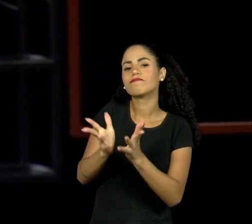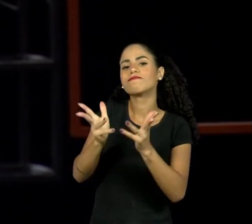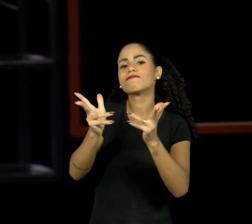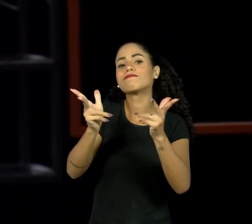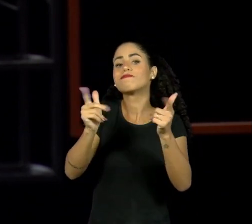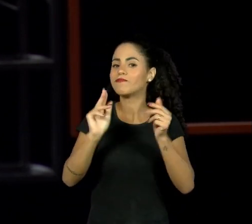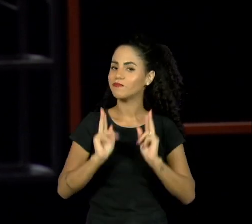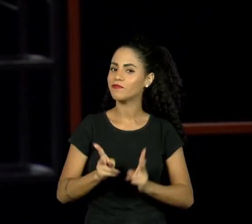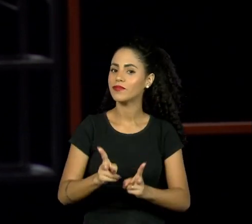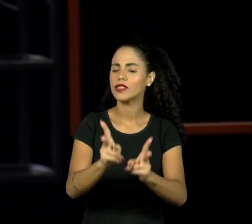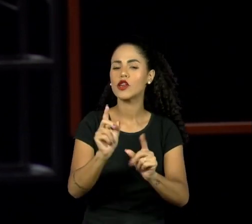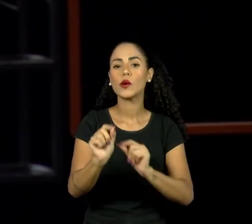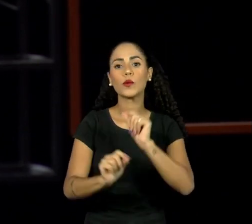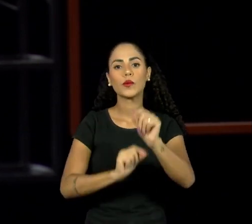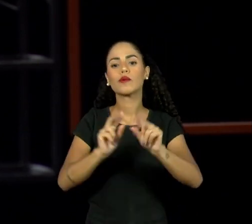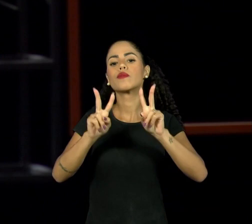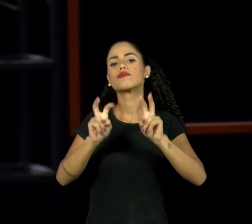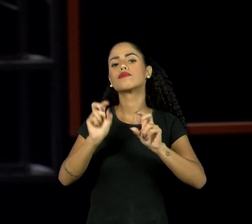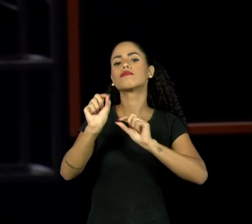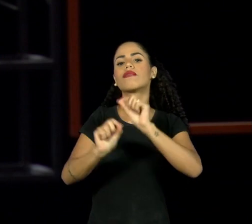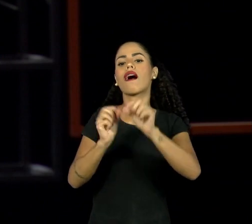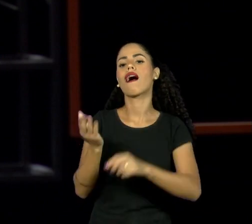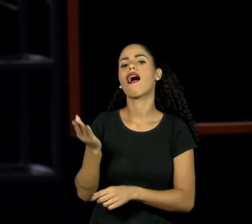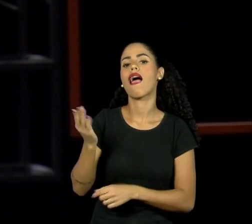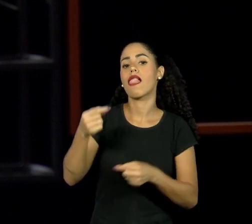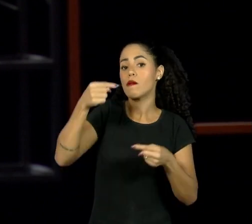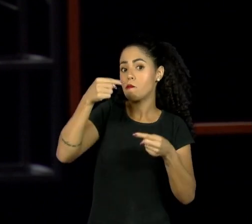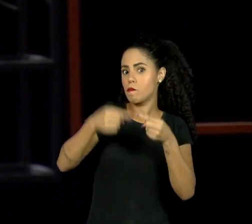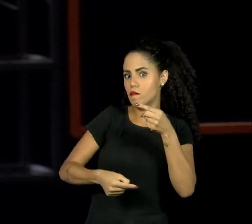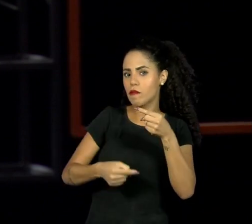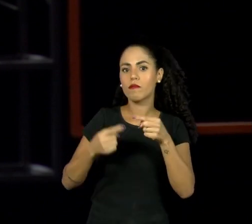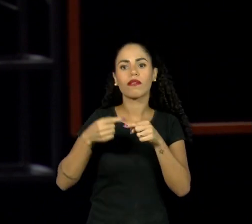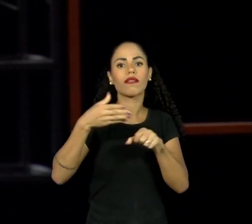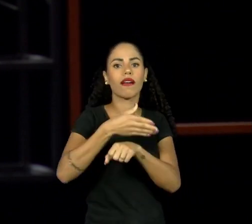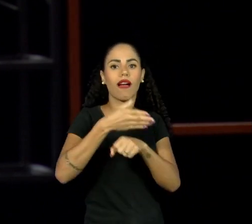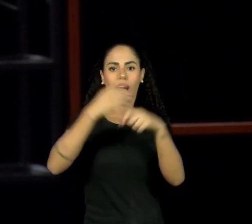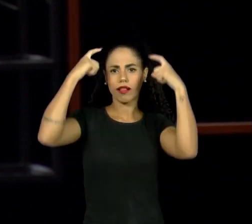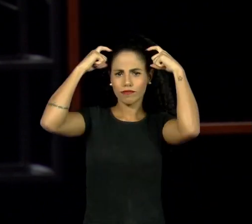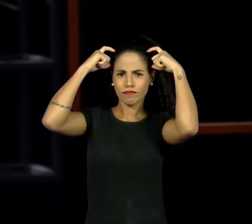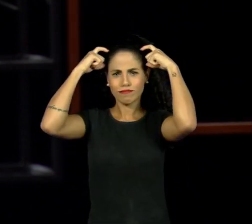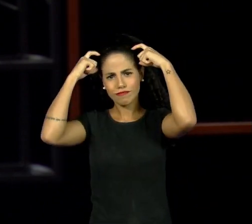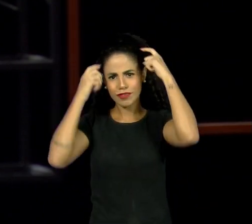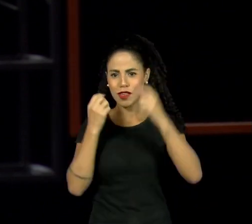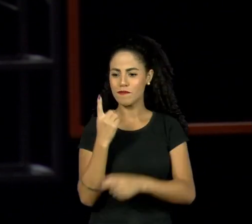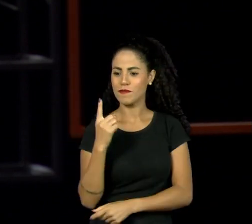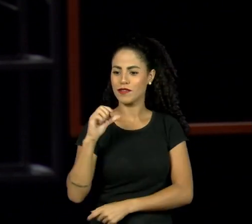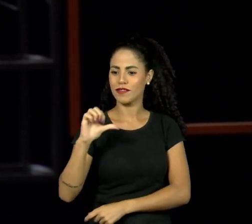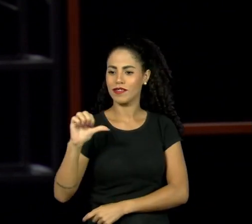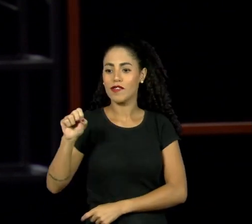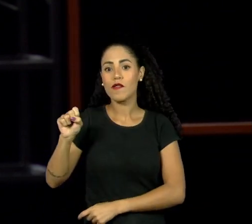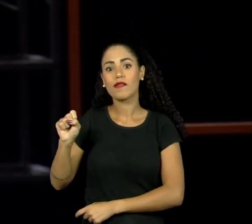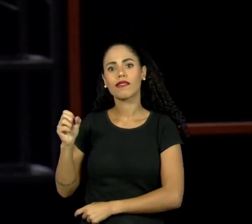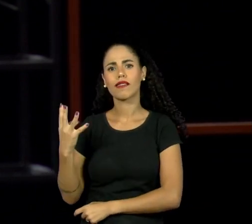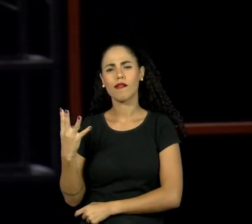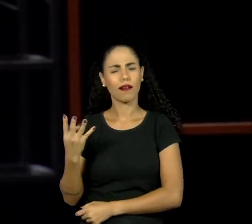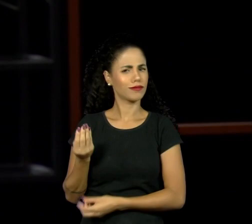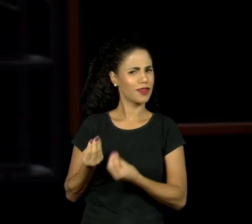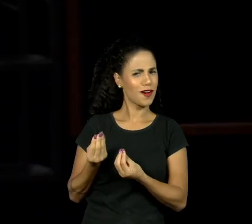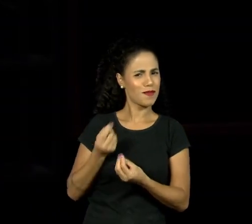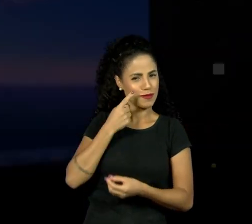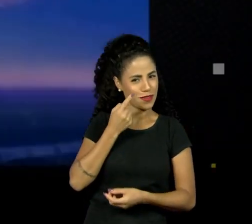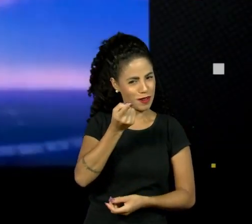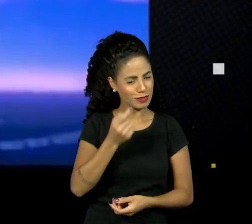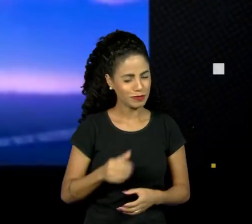contar e uma delas é sobre quando ela foi proibida de entrar na Disneylândia em 1984. Olha